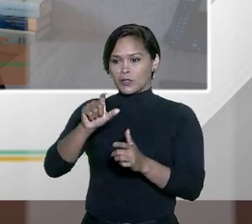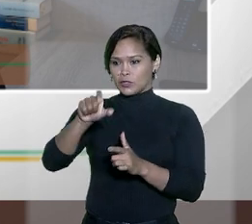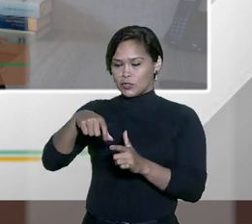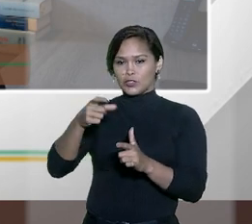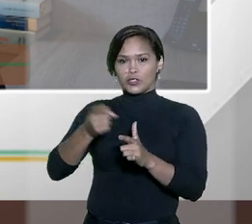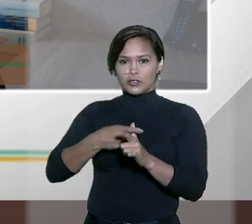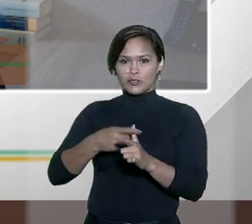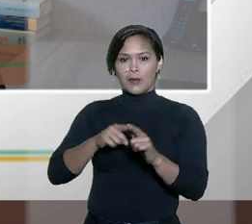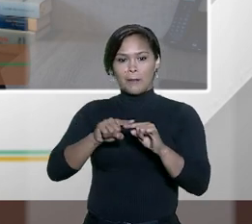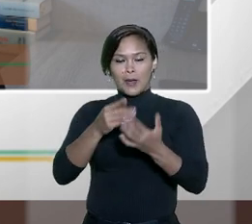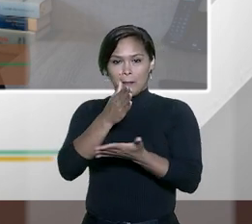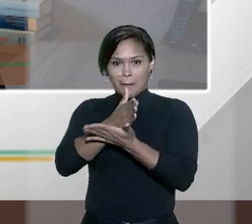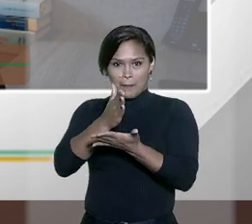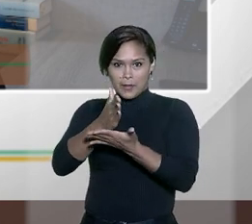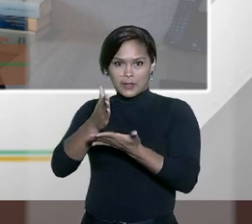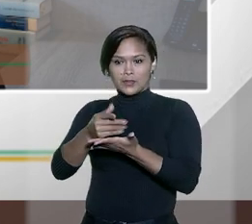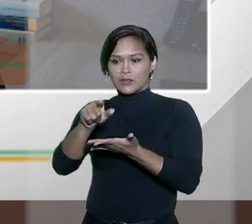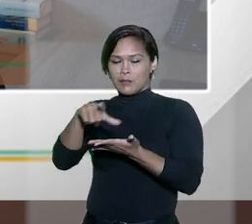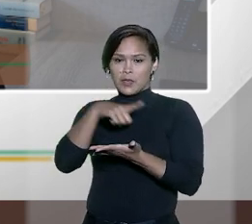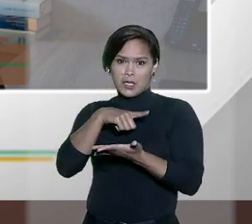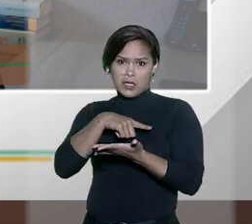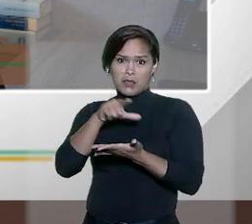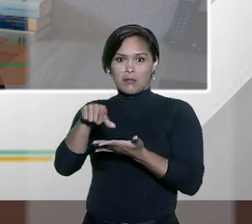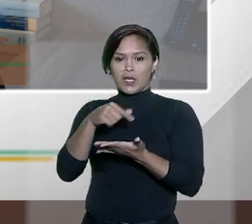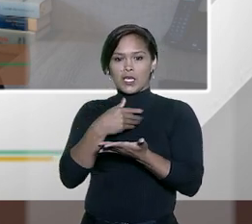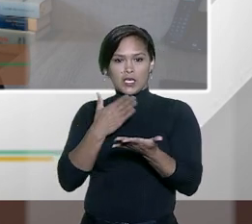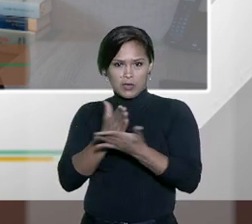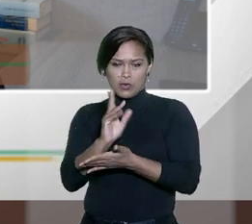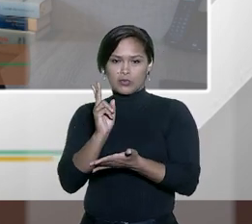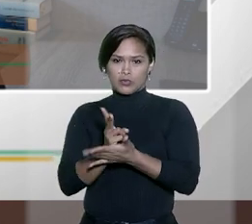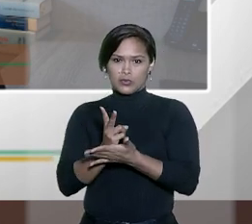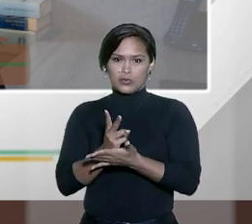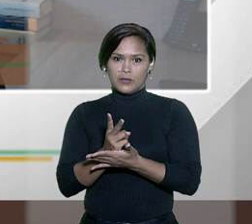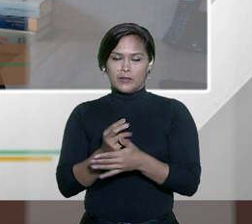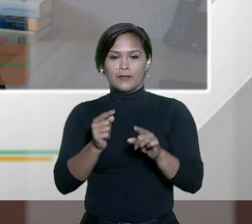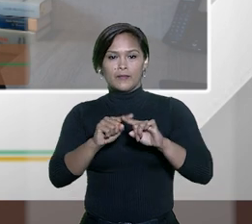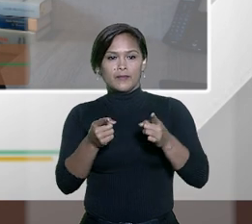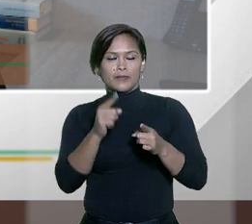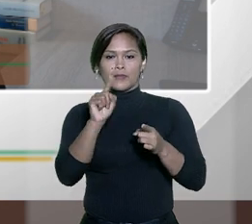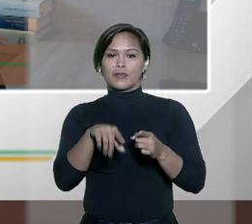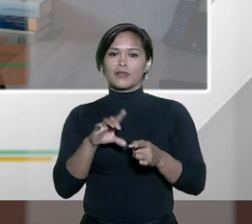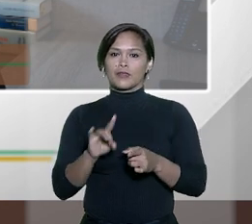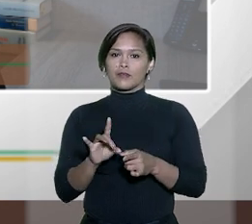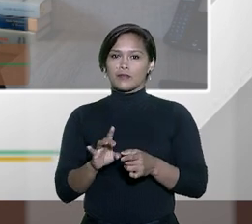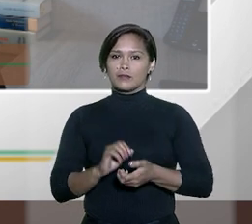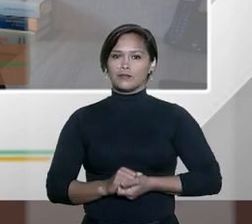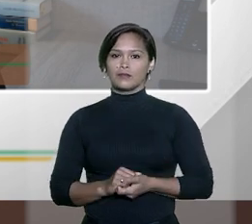dívidas, mas também de parcelamentos que estão vigentes, né? E não só